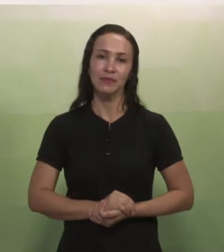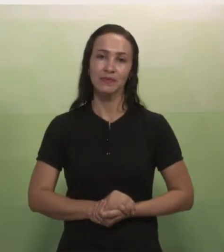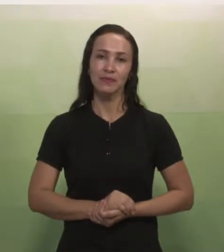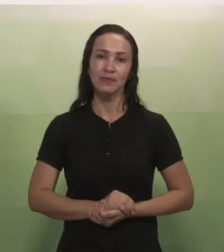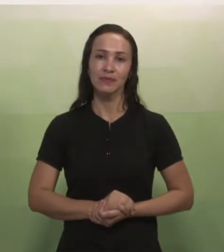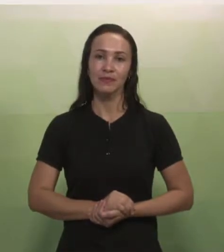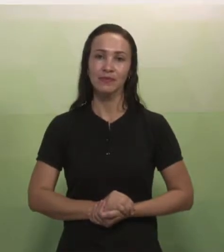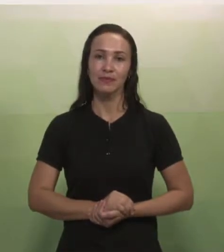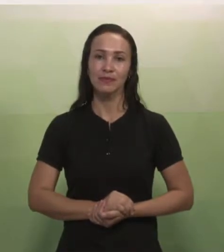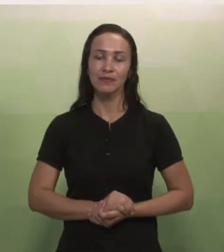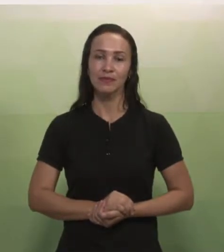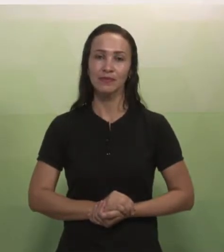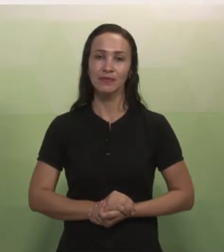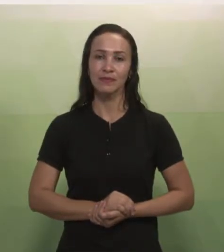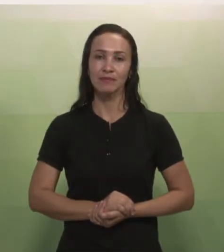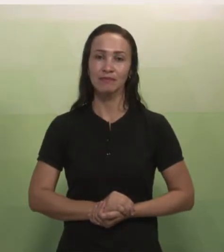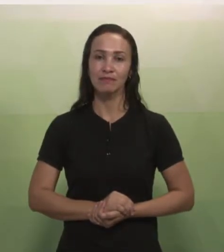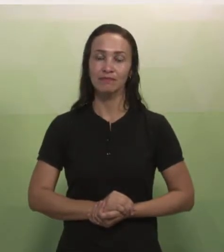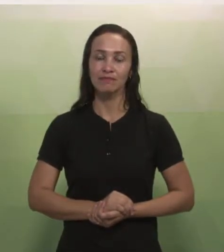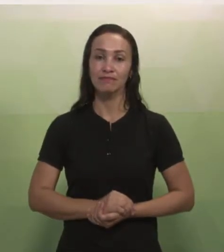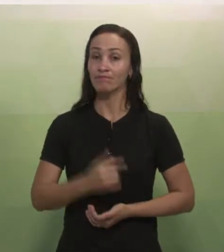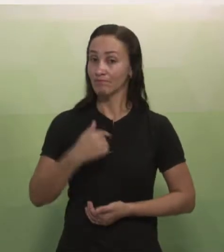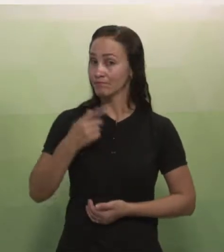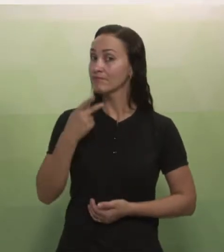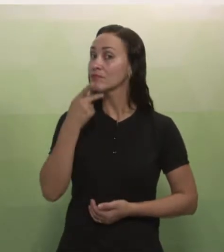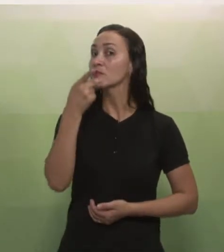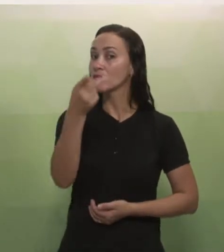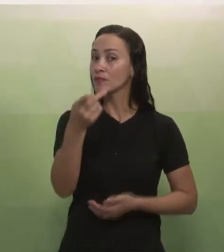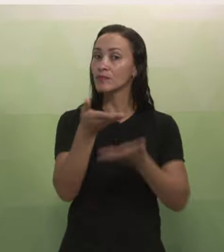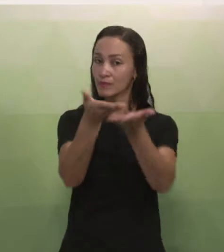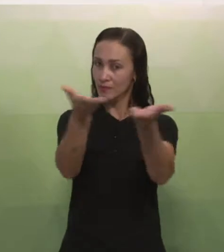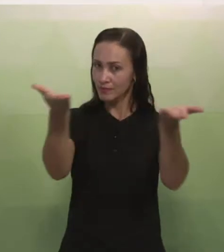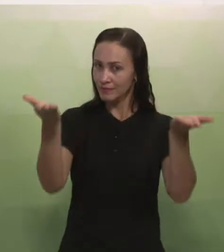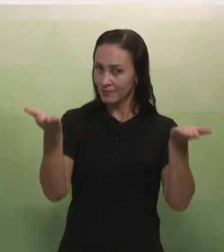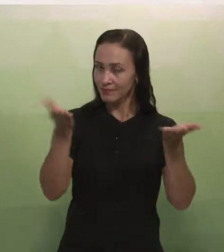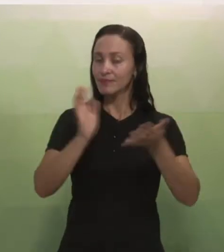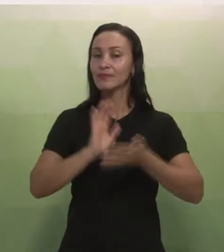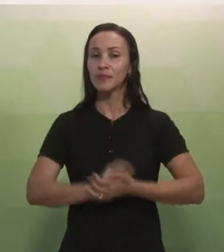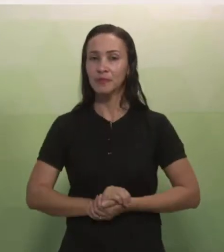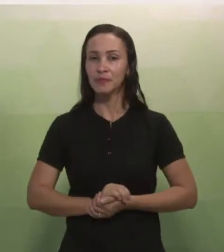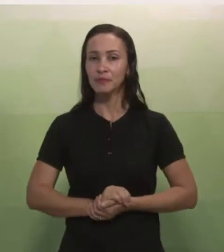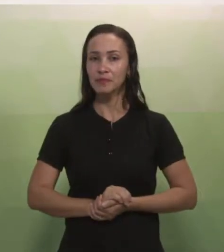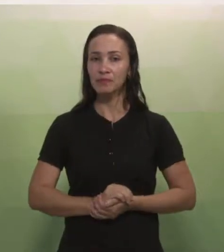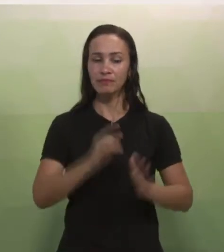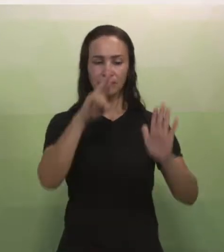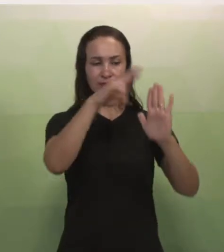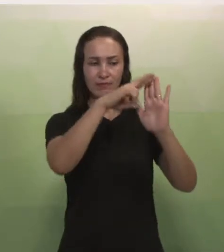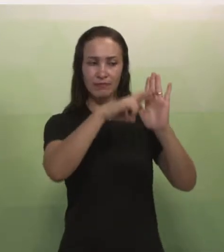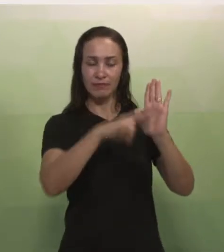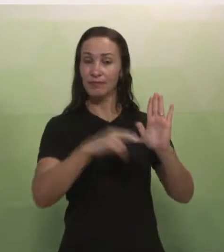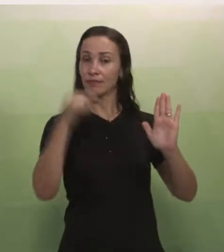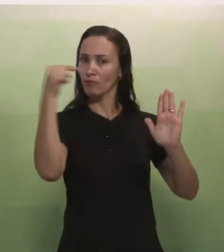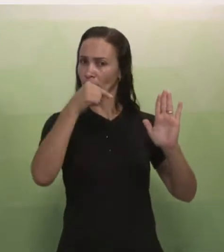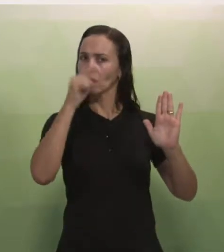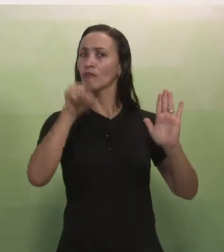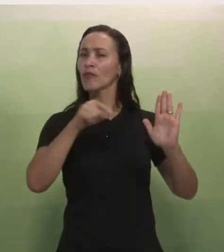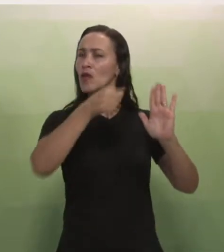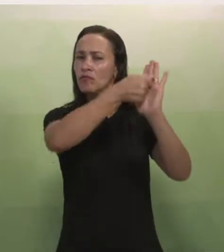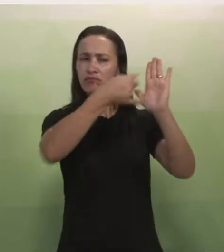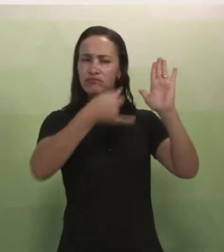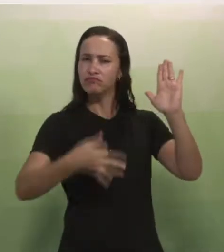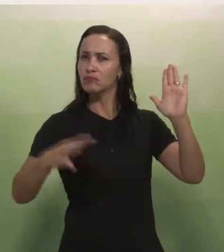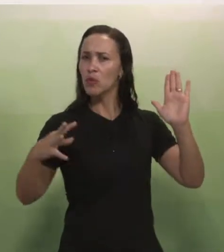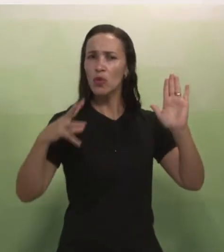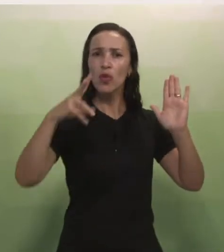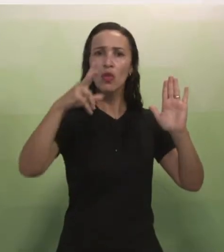Como eu gostaria de ressaltar para vocês que esse regulamento vai trazer